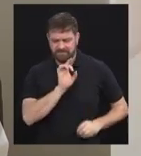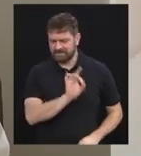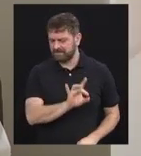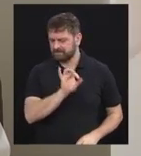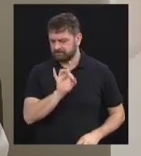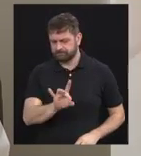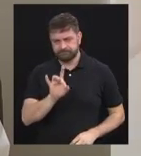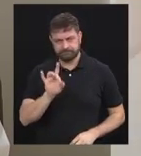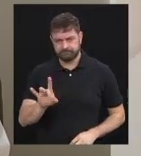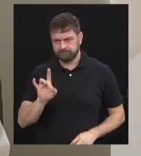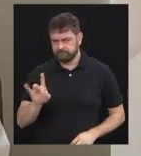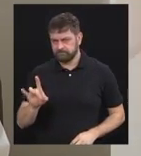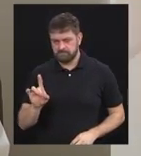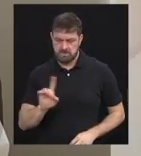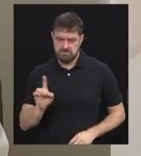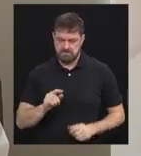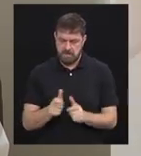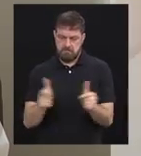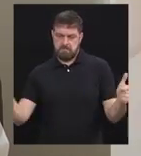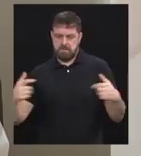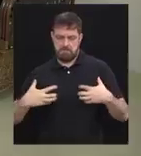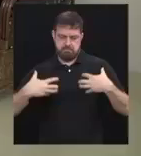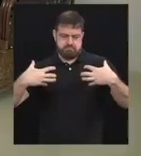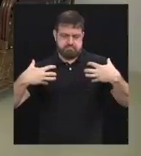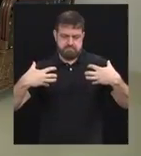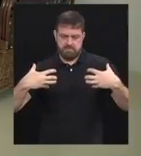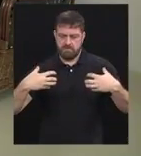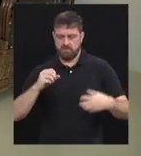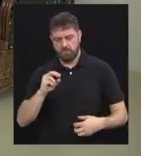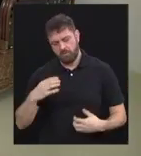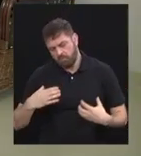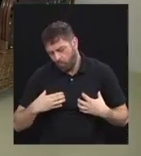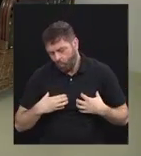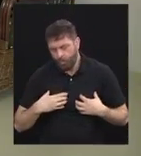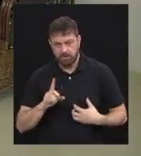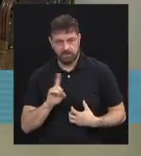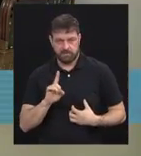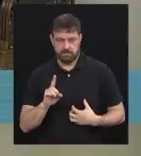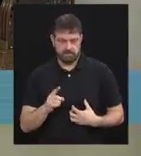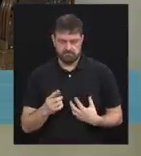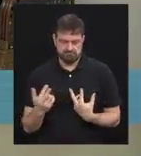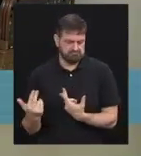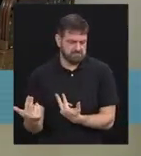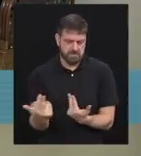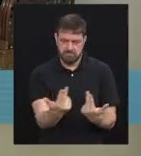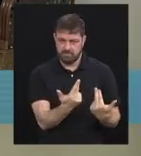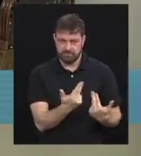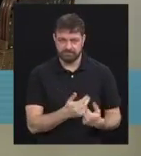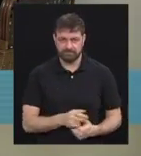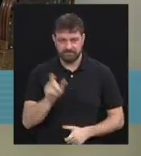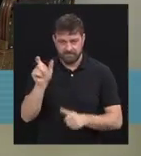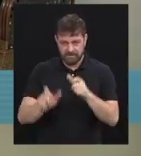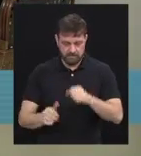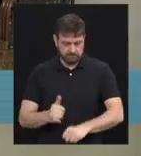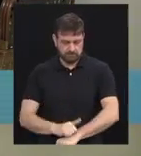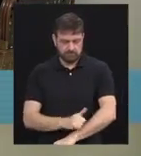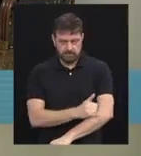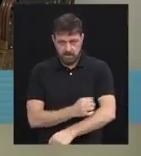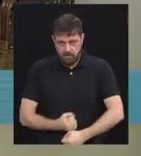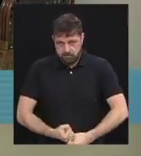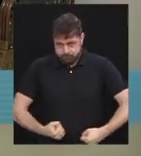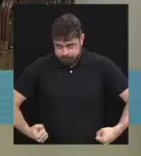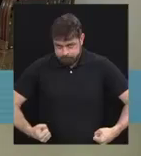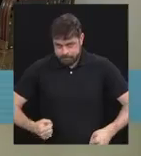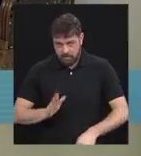individual e mesmo, não tem nenhum tipo de problema. O senhor comentou aqui, as pessoas obesas têm mais chance de